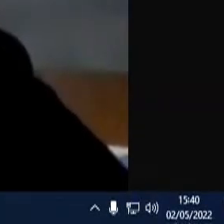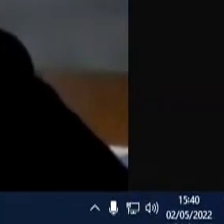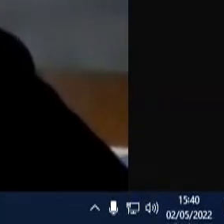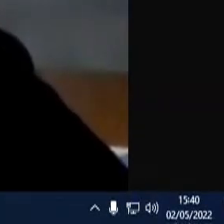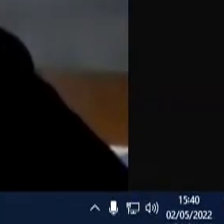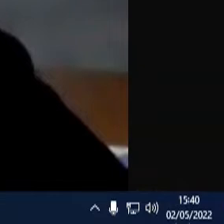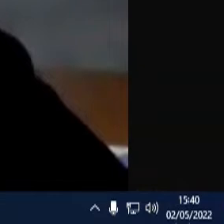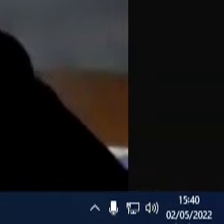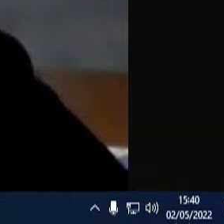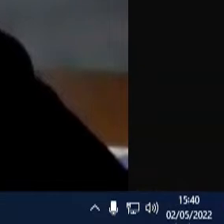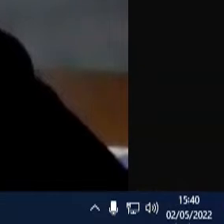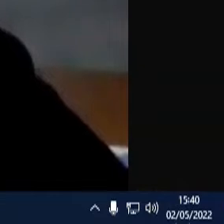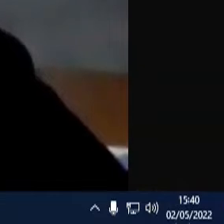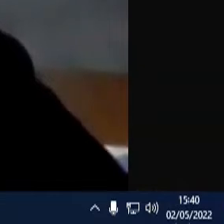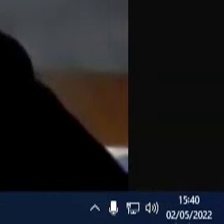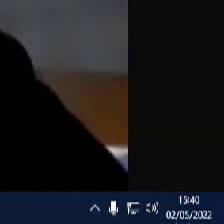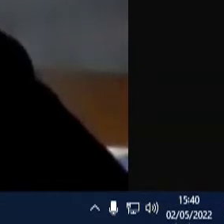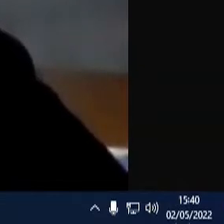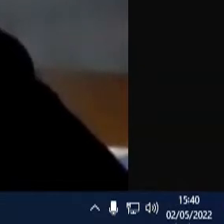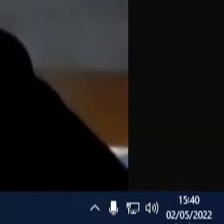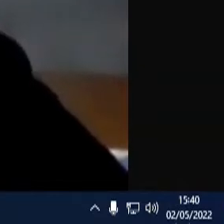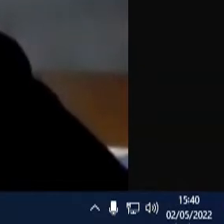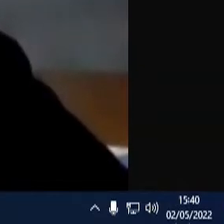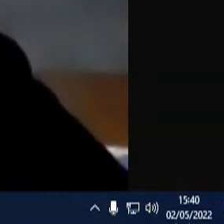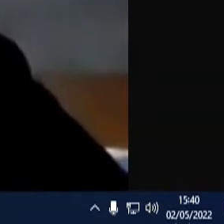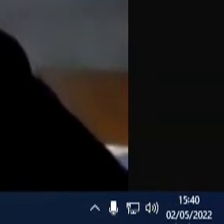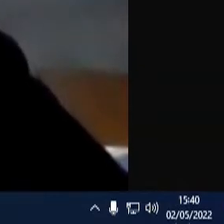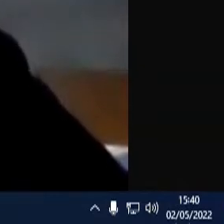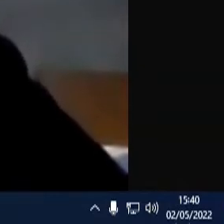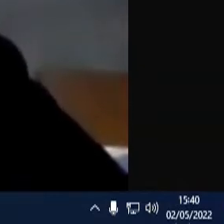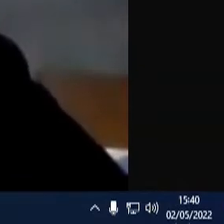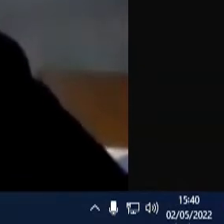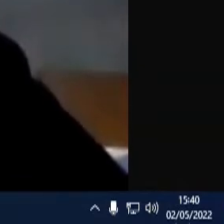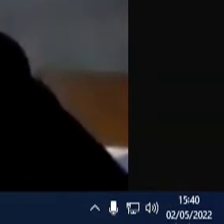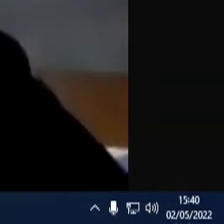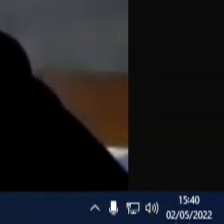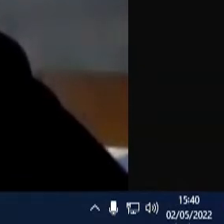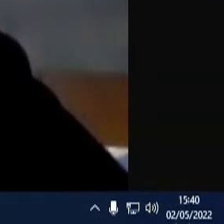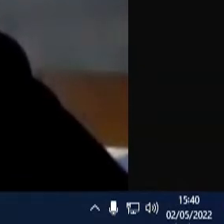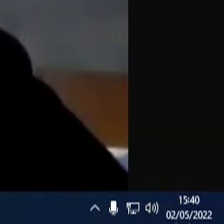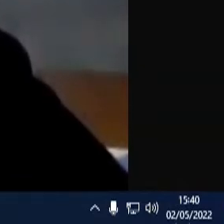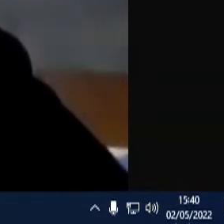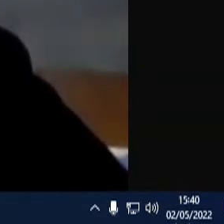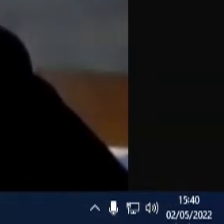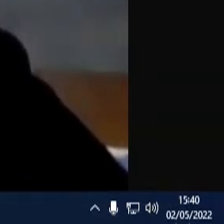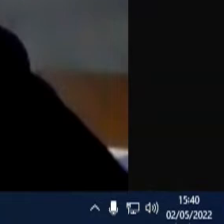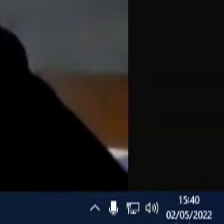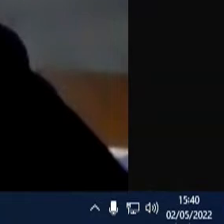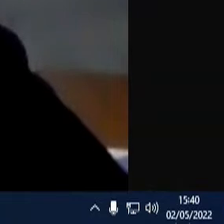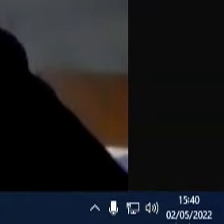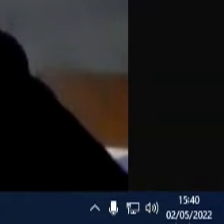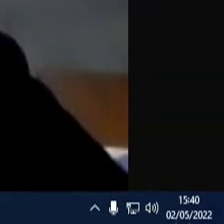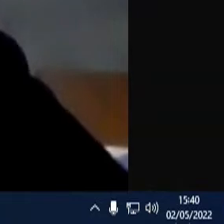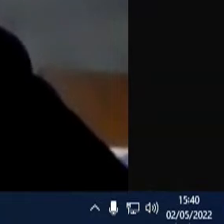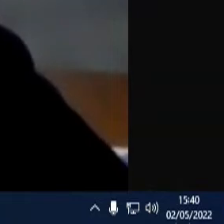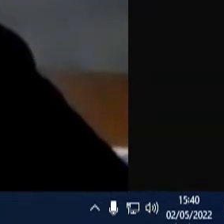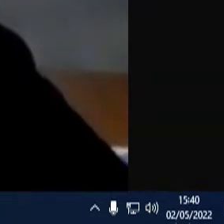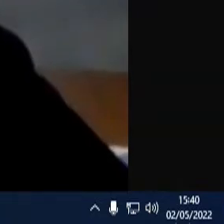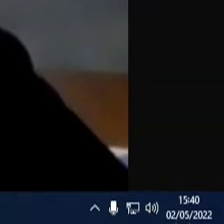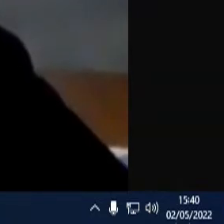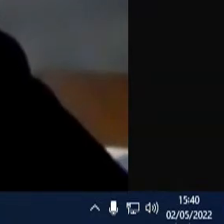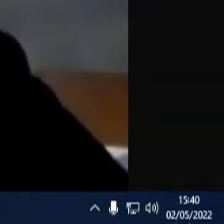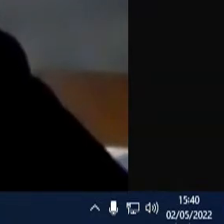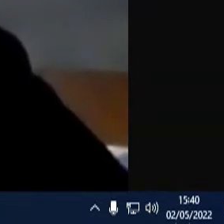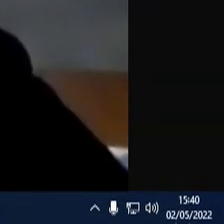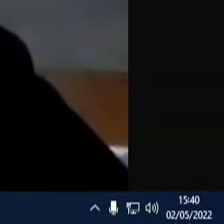secretaria trazer isso como um plano de gestão dentro da sua LOA e PPA, para que isso não se perca. Isso a gente